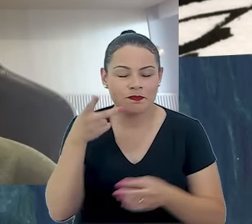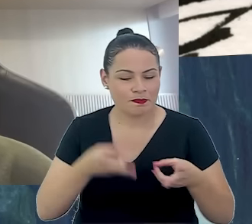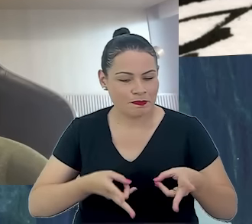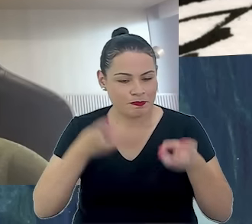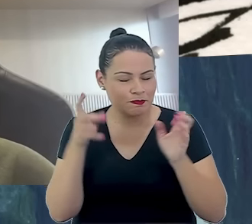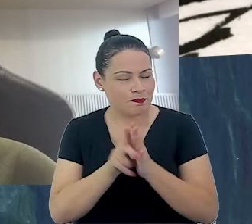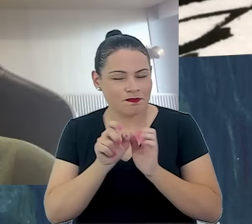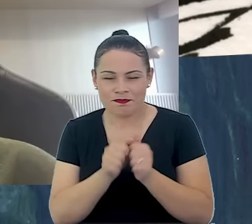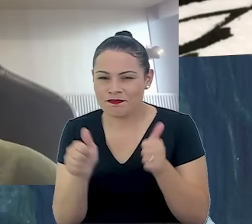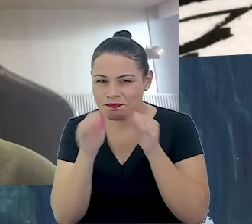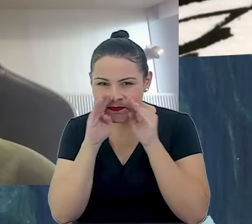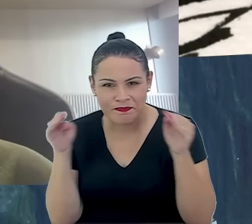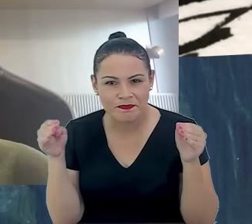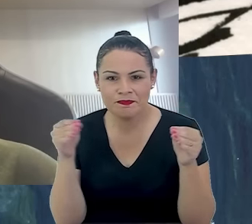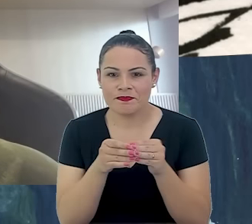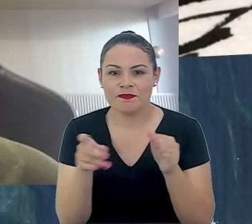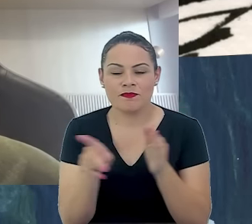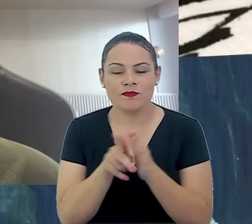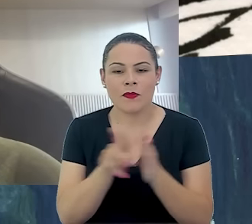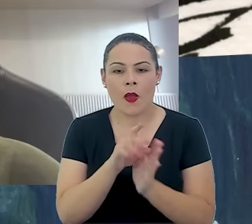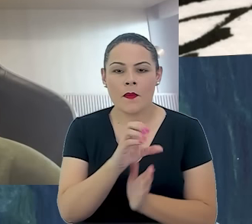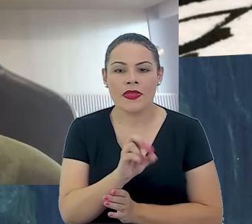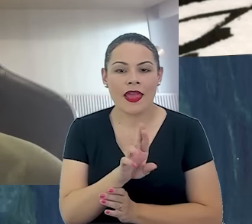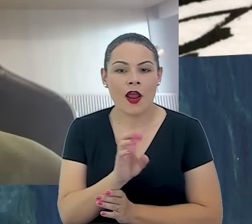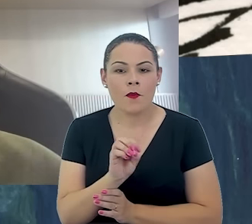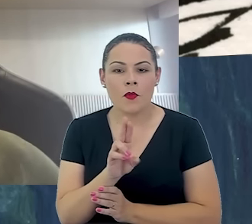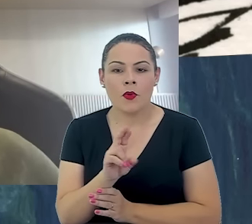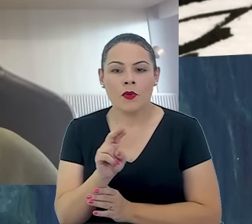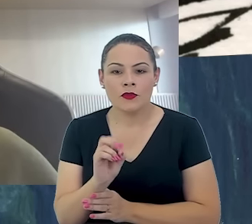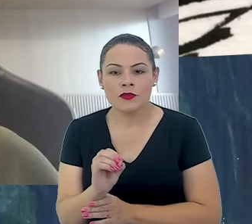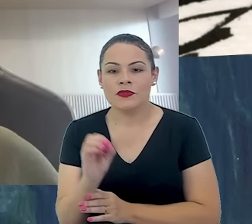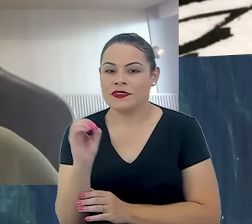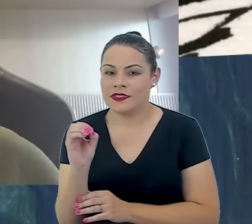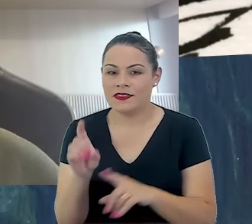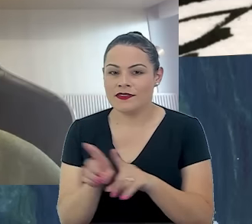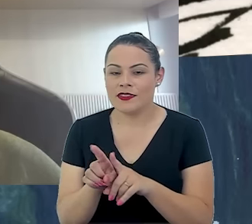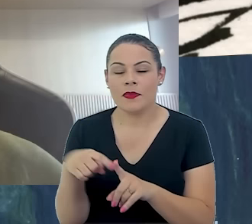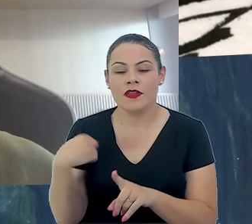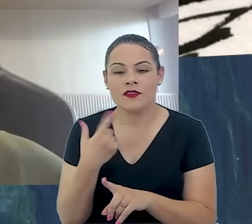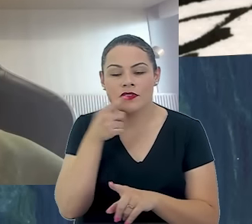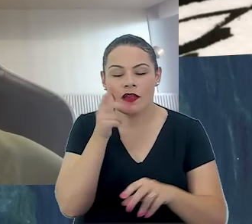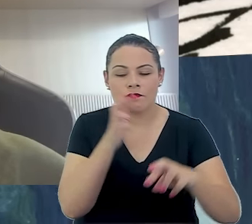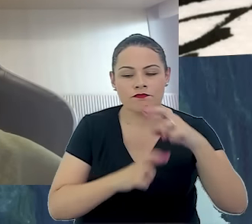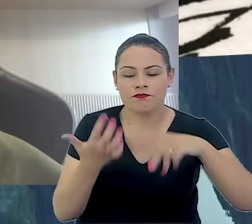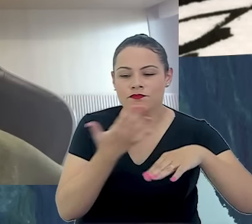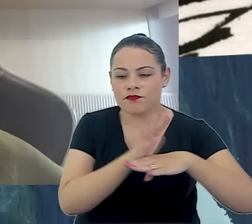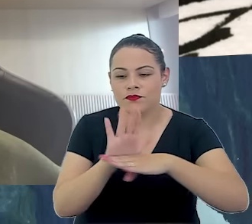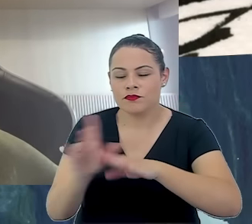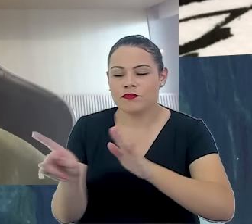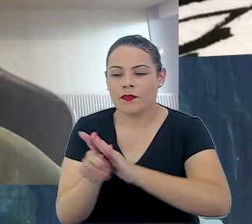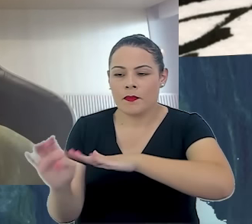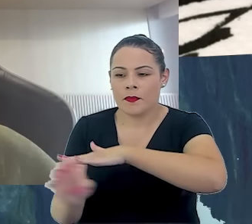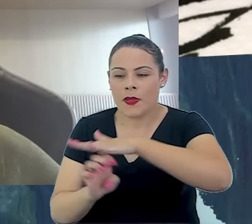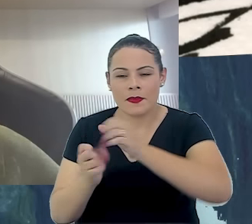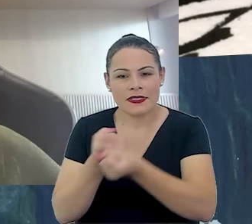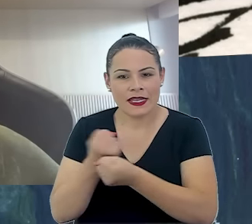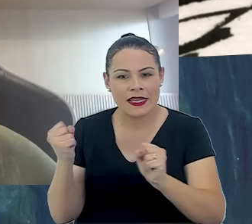super reconhecido bem focado nessa questão de carbono etc eh de também consultoria para as companhas